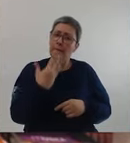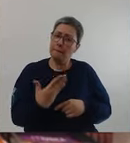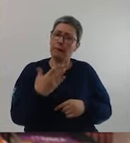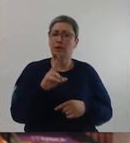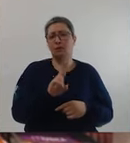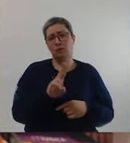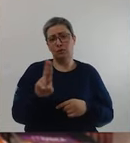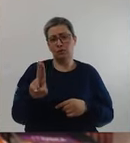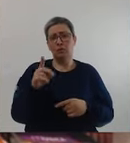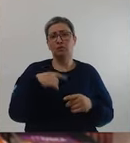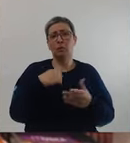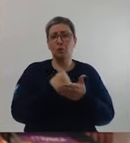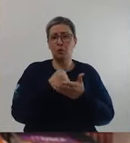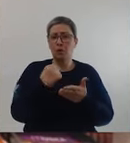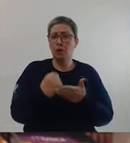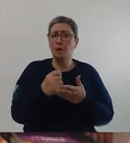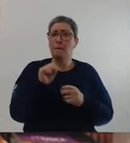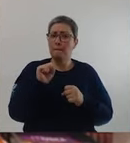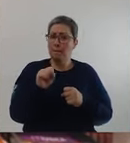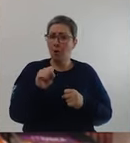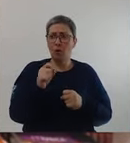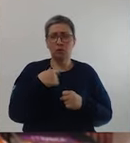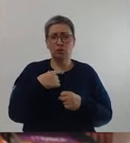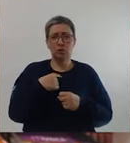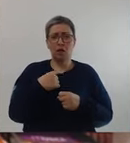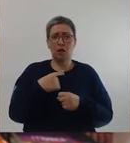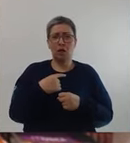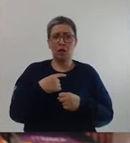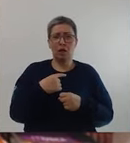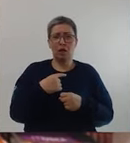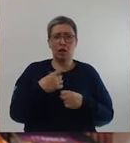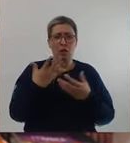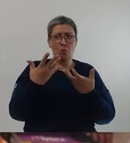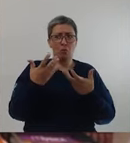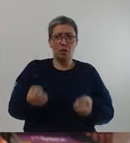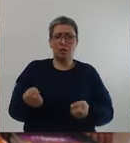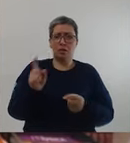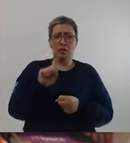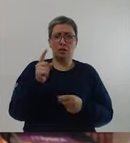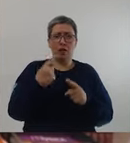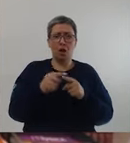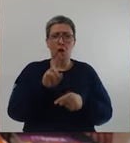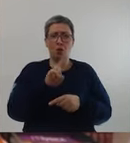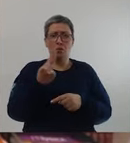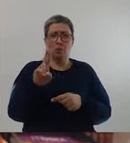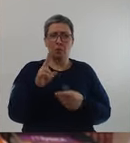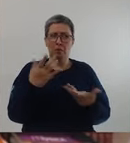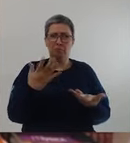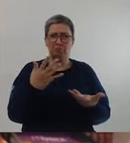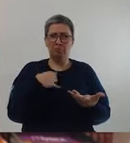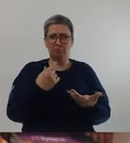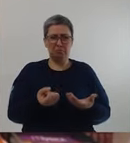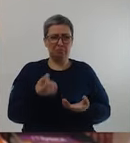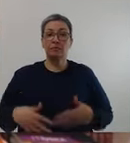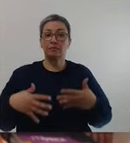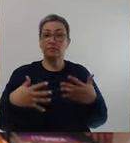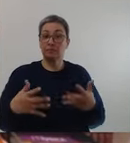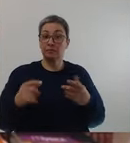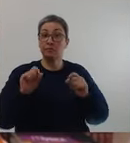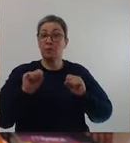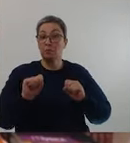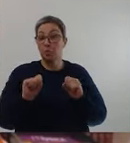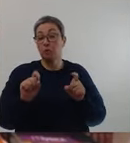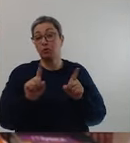bem o nome, né? O cartório, ele pode até recusar a registrar a criança com um nome,